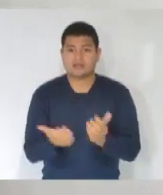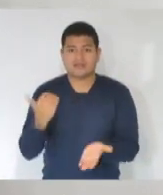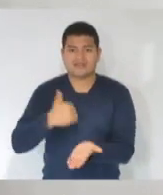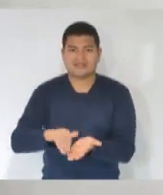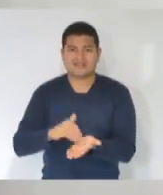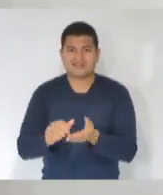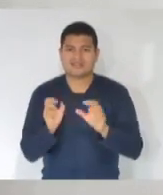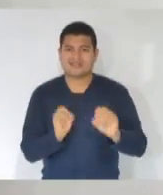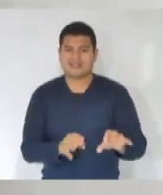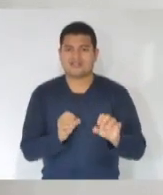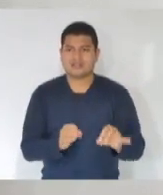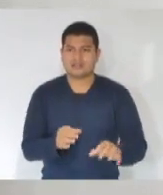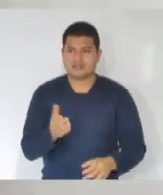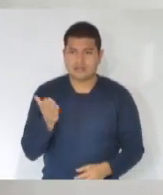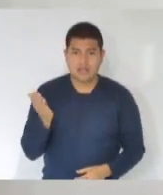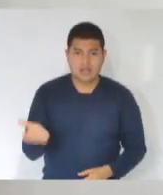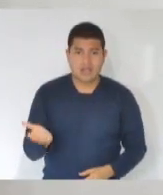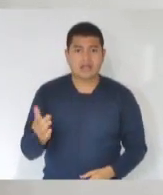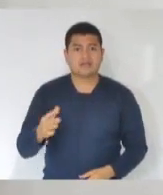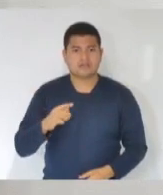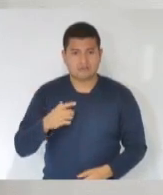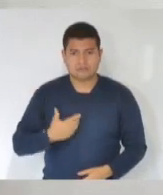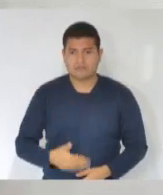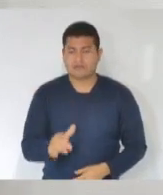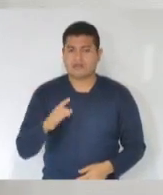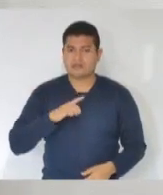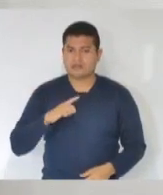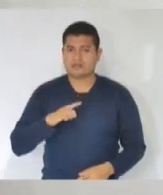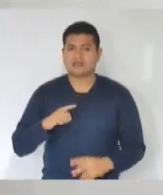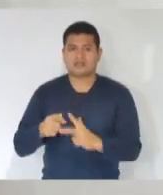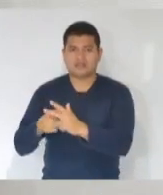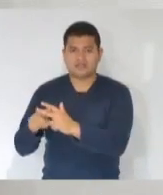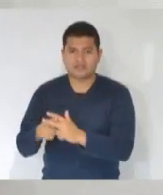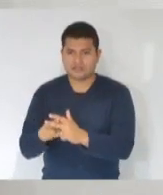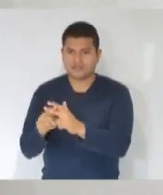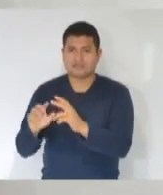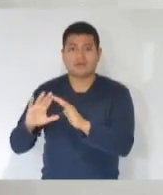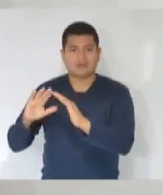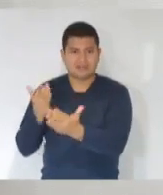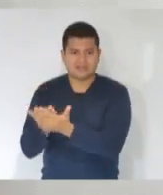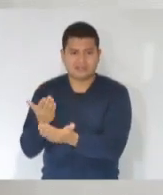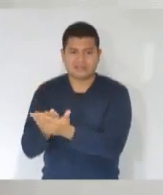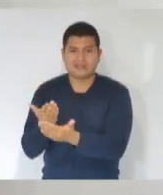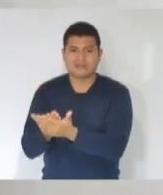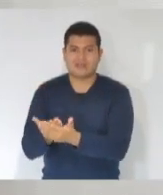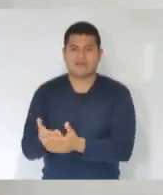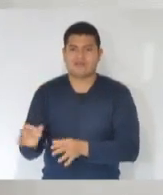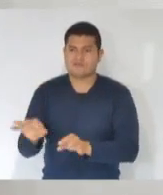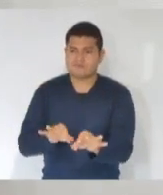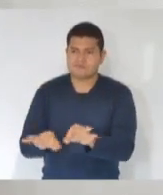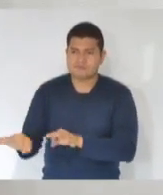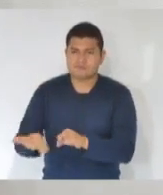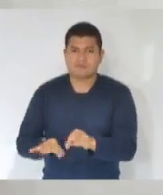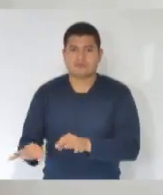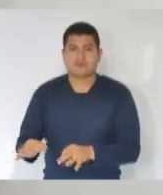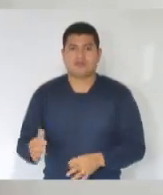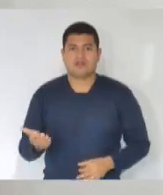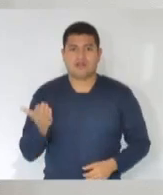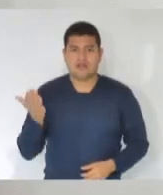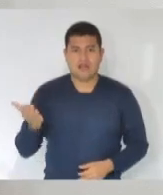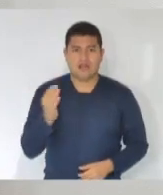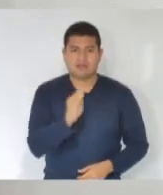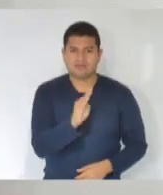Natalino Ghione, que haverá reforma naquele educandário ainda esse ano. O Pedro II, em Blumenau,